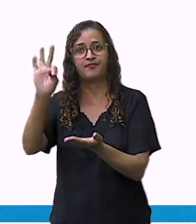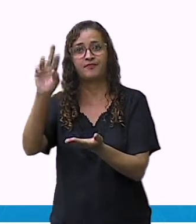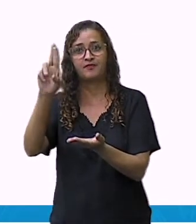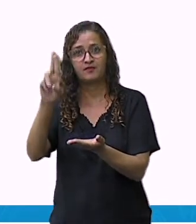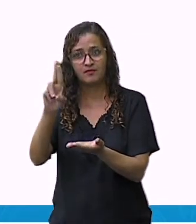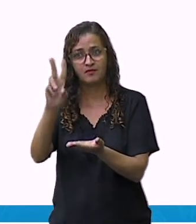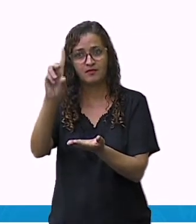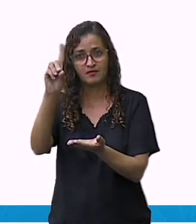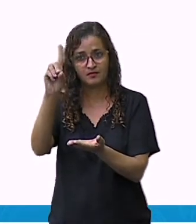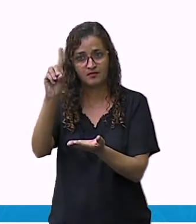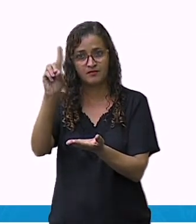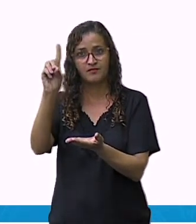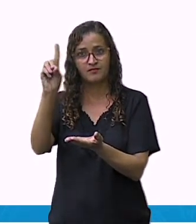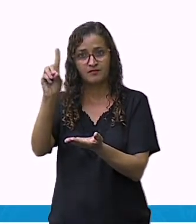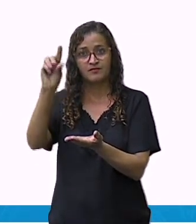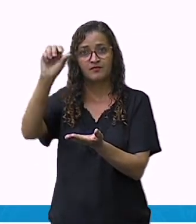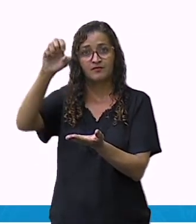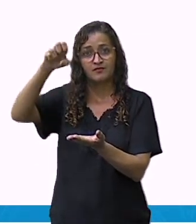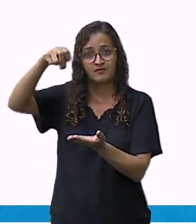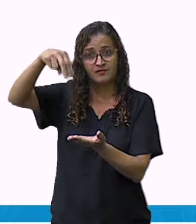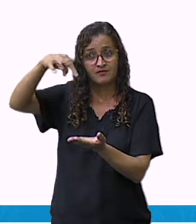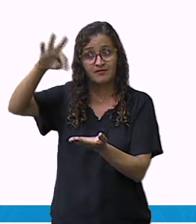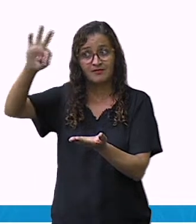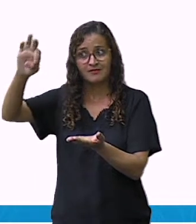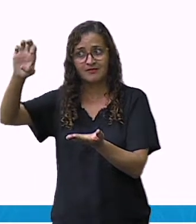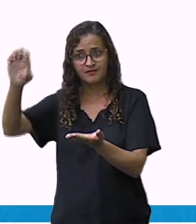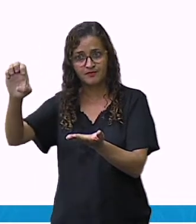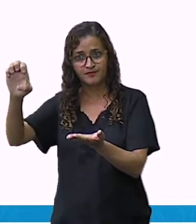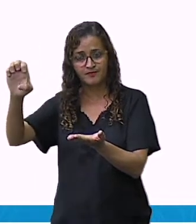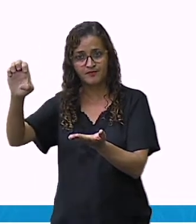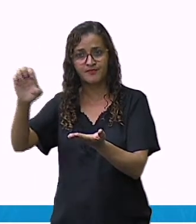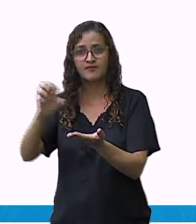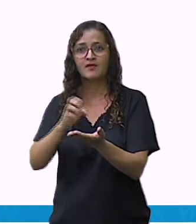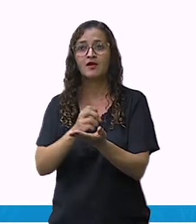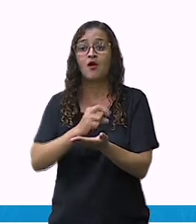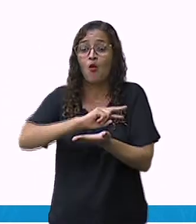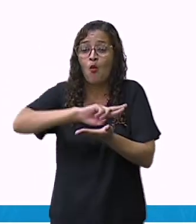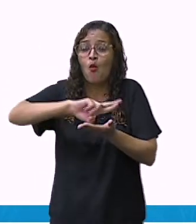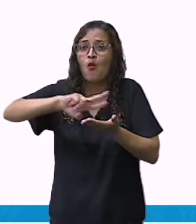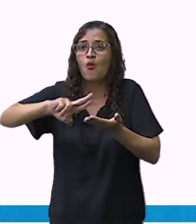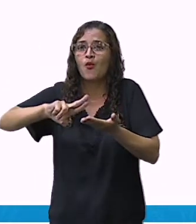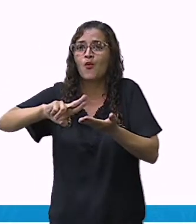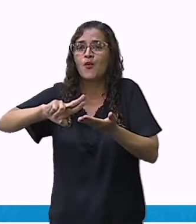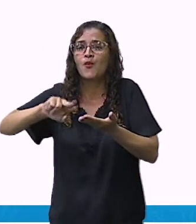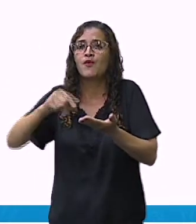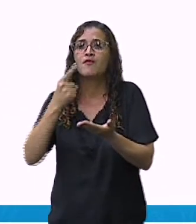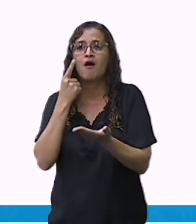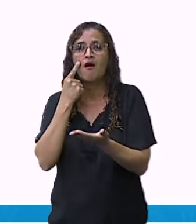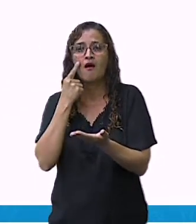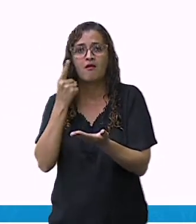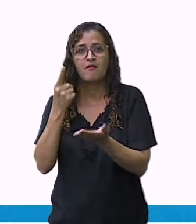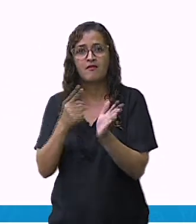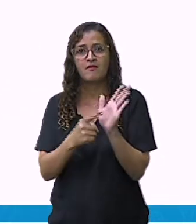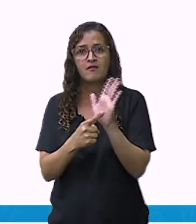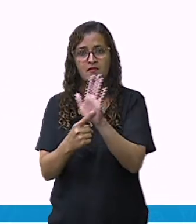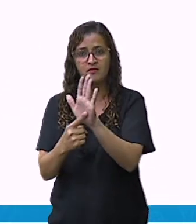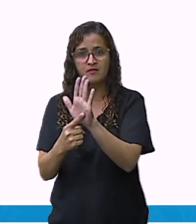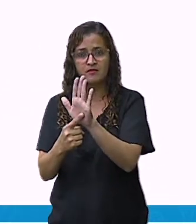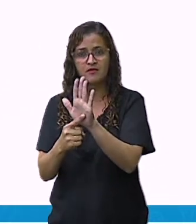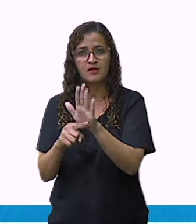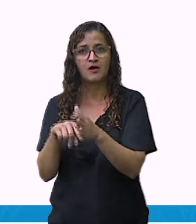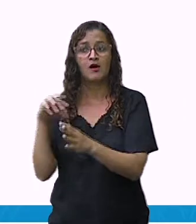estudante. 4 sílabas. O plural, nós vamos fazer aqui uma